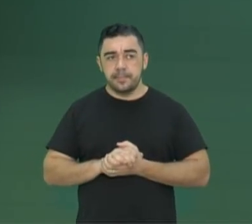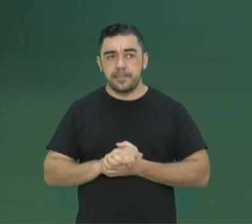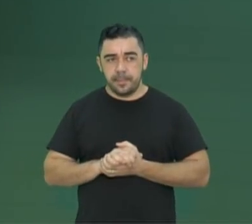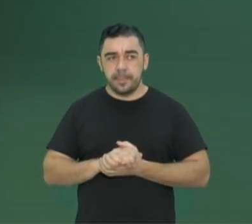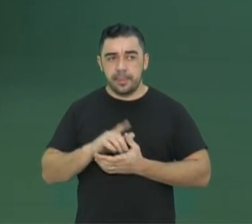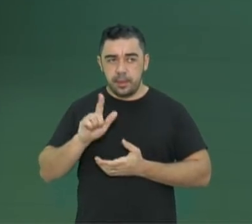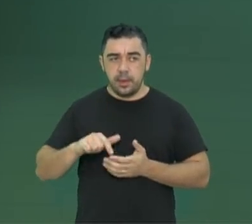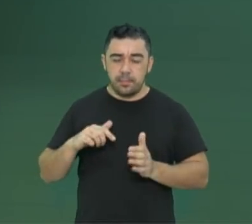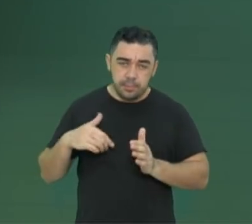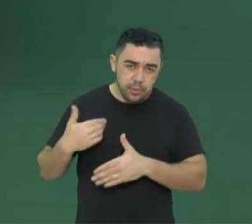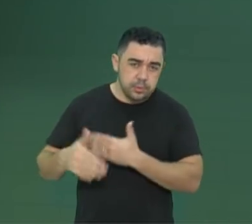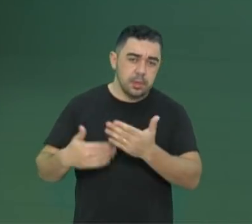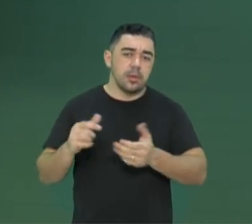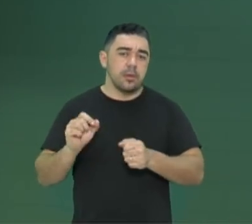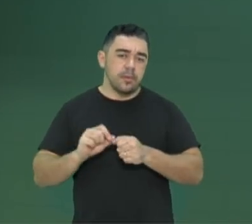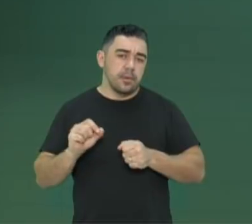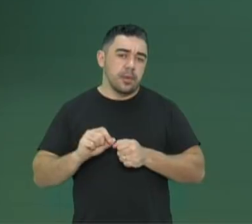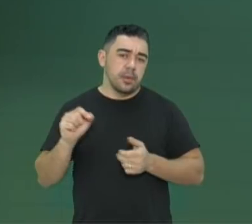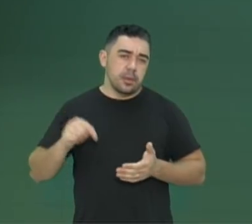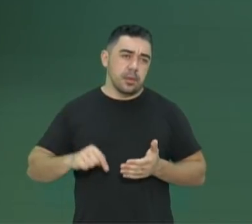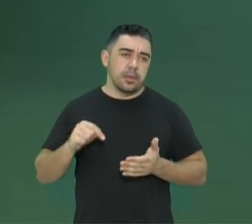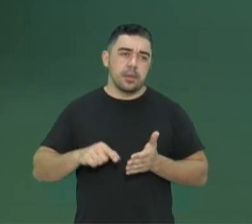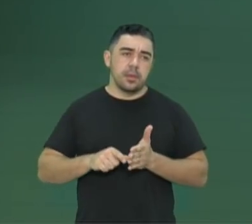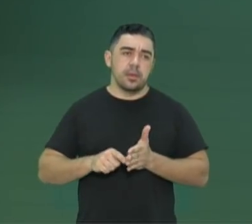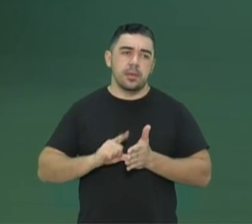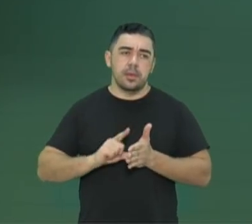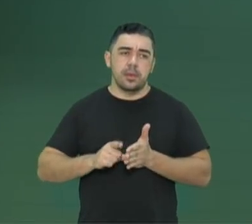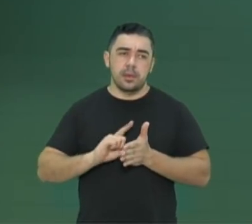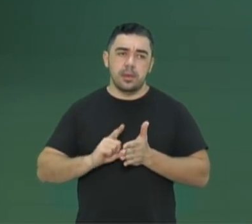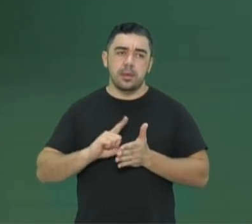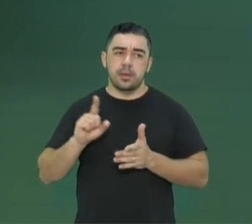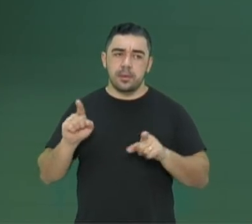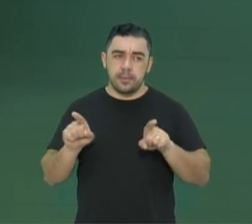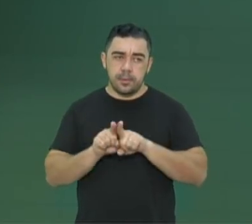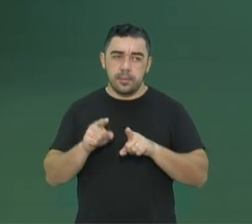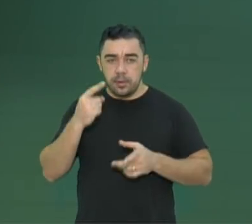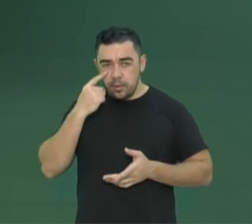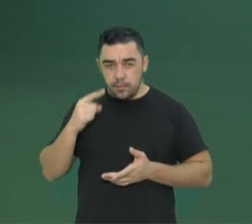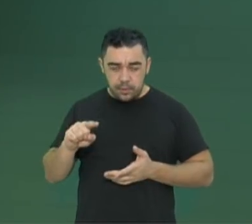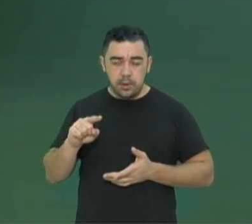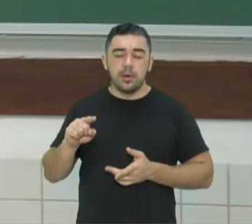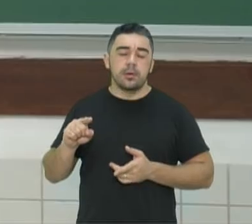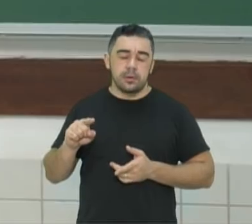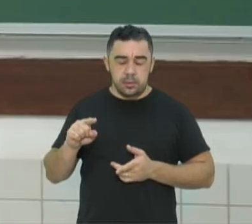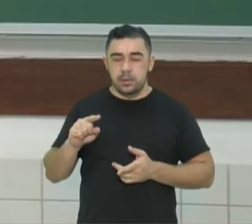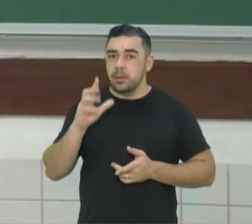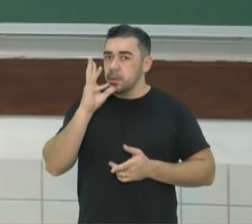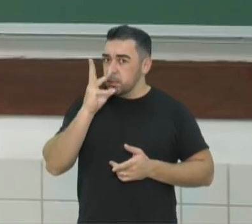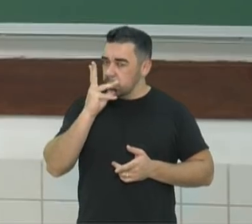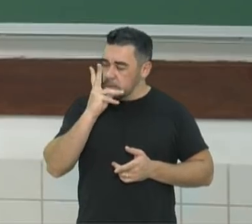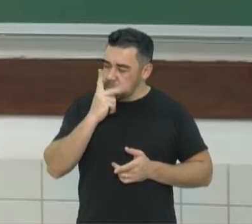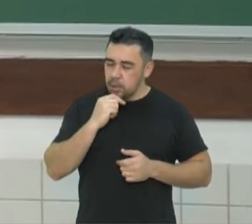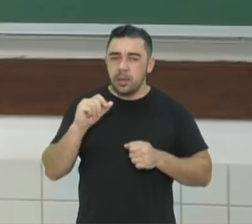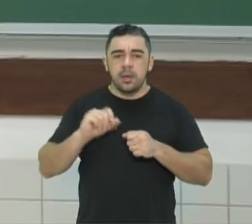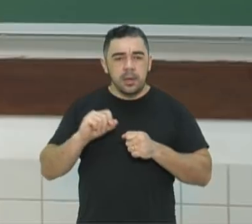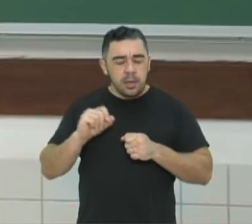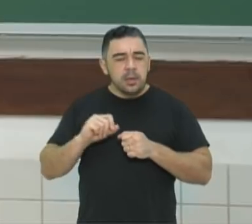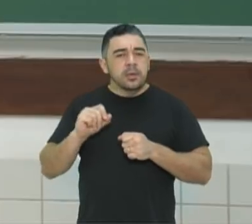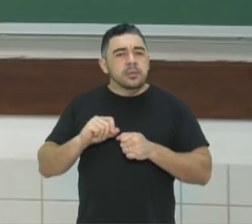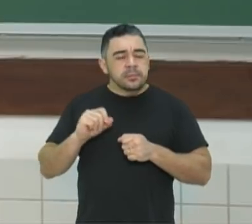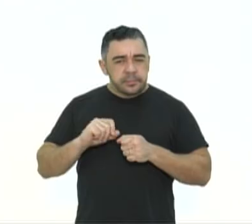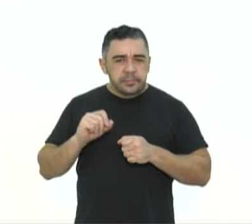mesmo processo que foi feito também dos anteriores que nós vimos, né? E vocês viram que deu bastante trabalho para se fazer esse